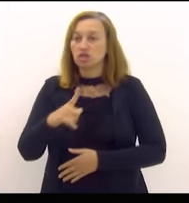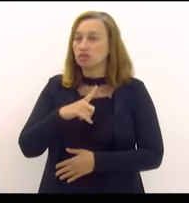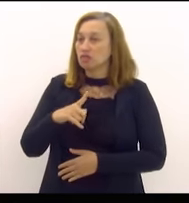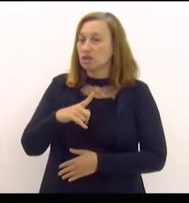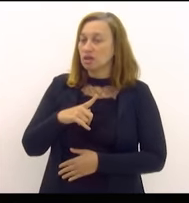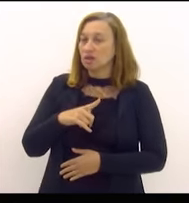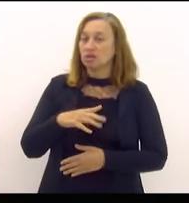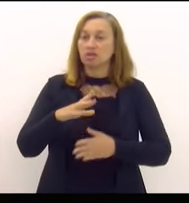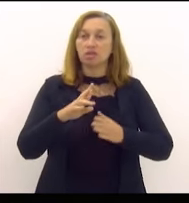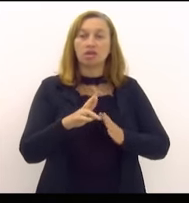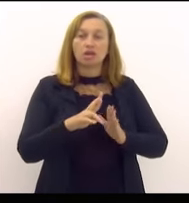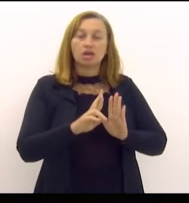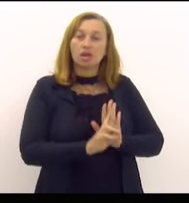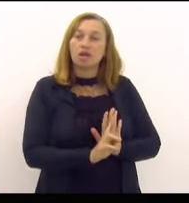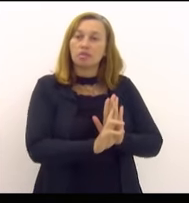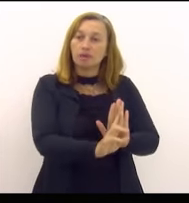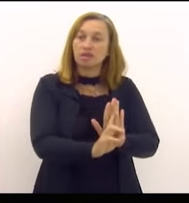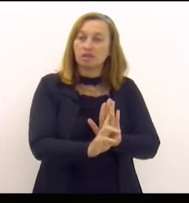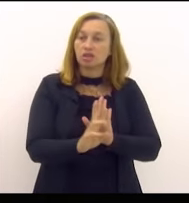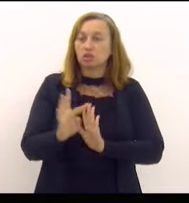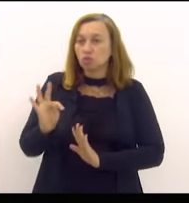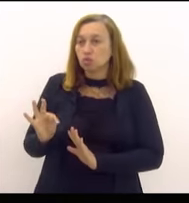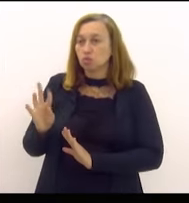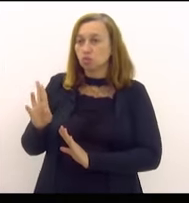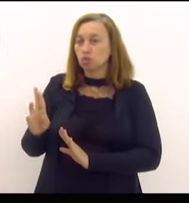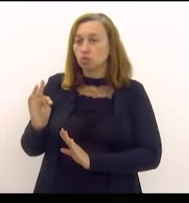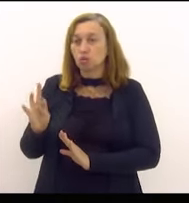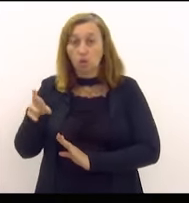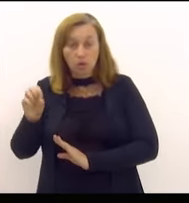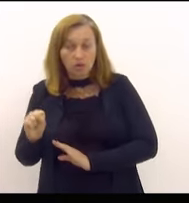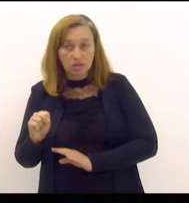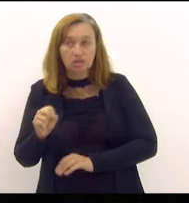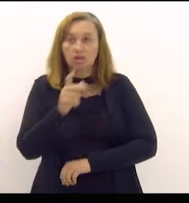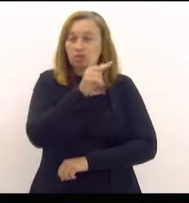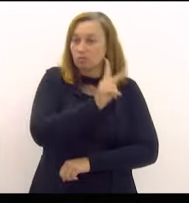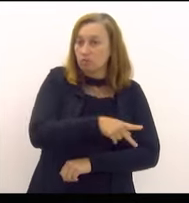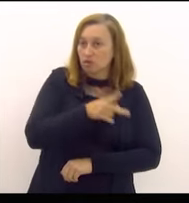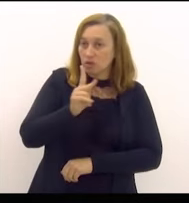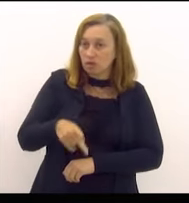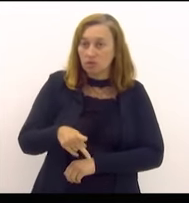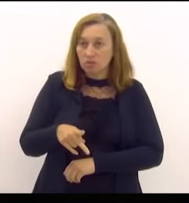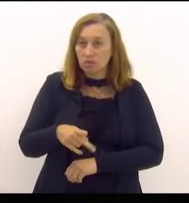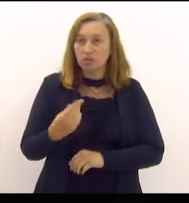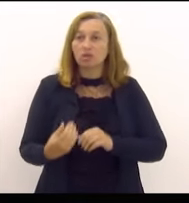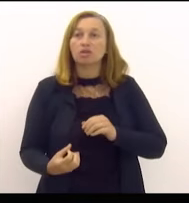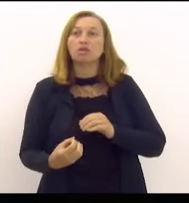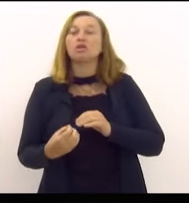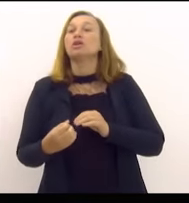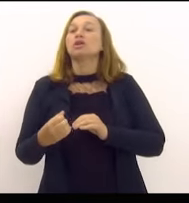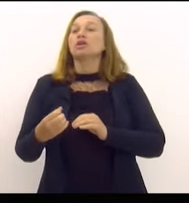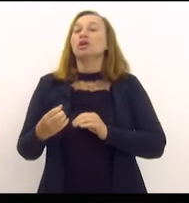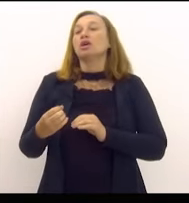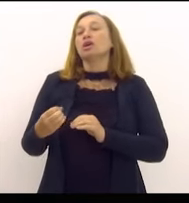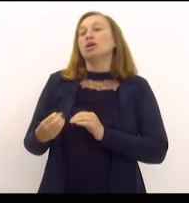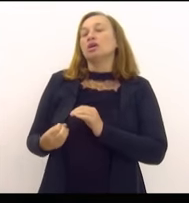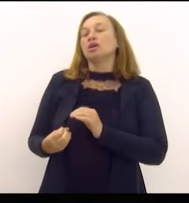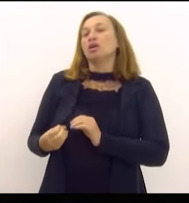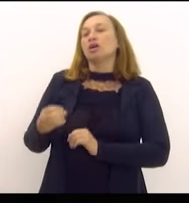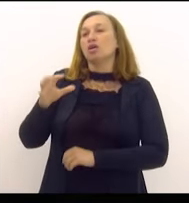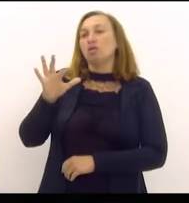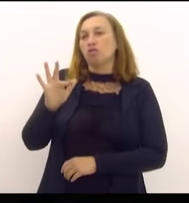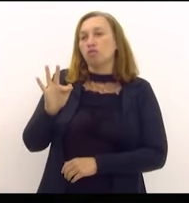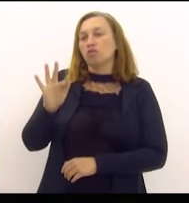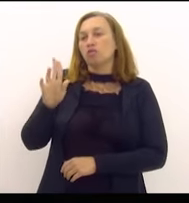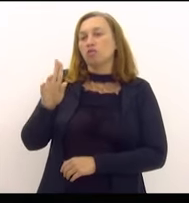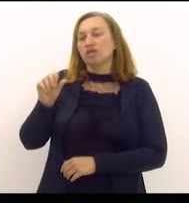presentes representantes dos tutores, de professores, da Fundação CCERJ, do Governo do Estado e do campo da